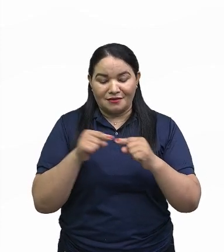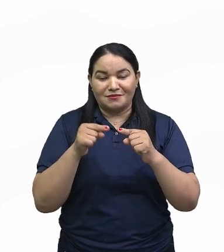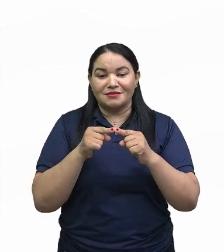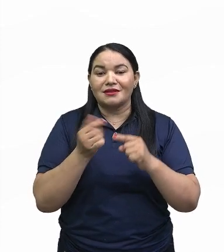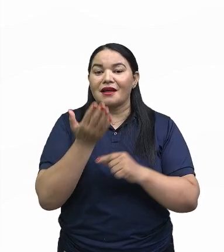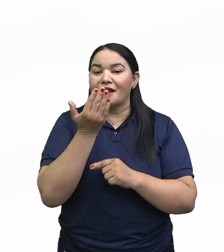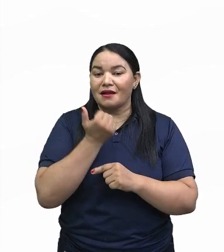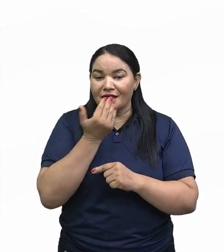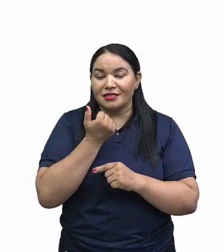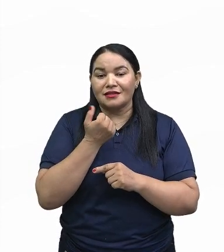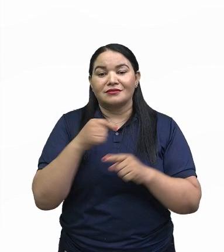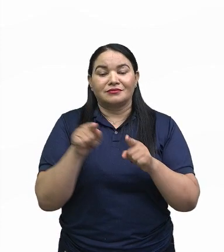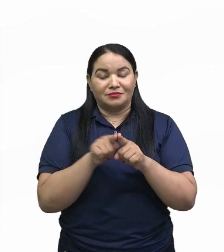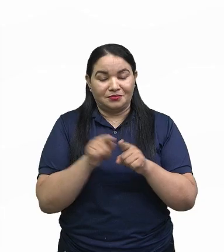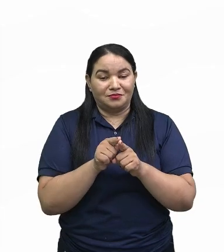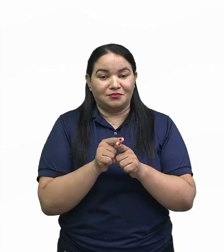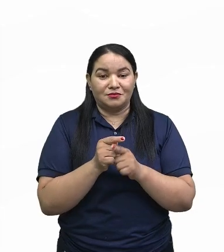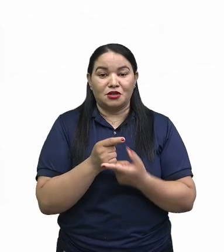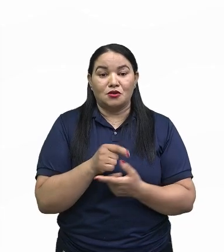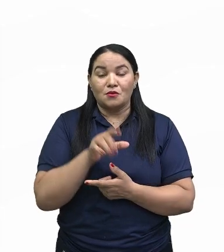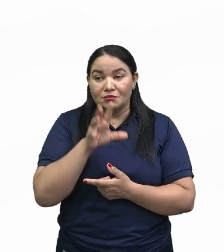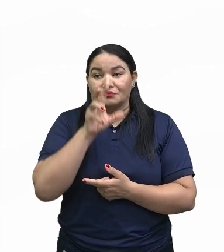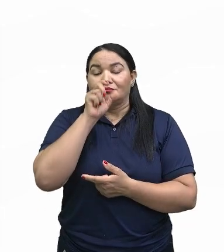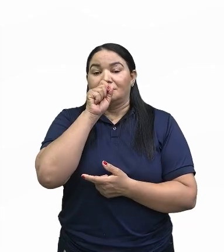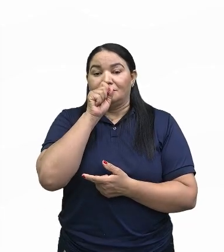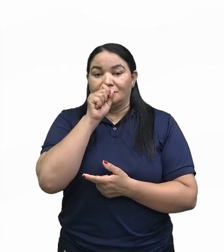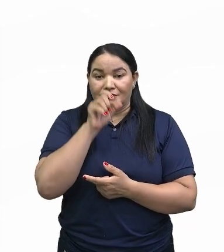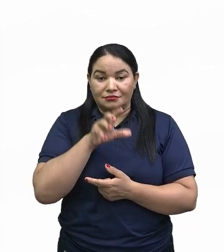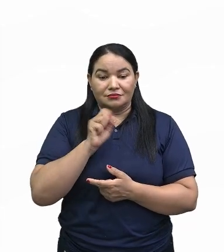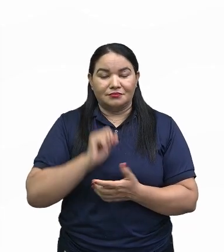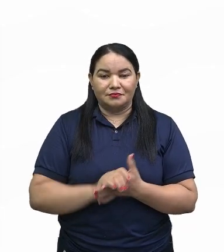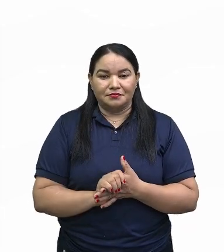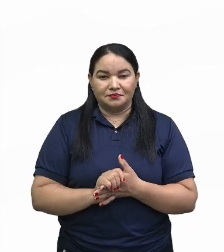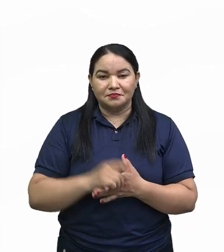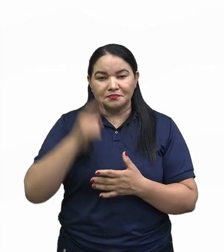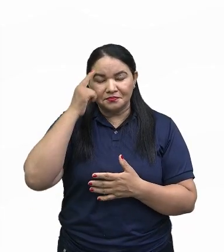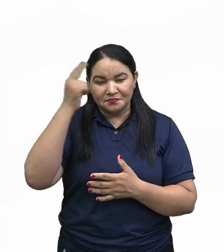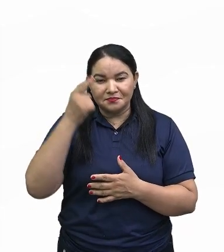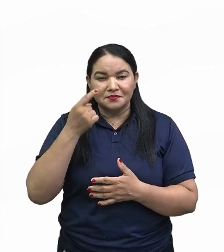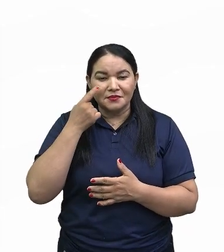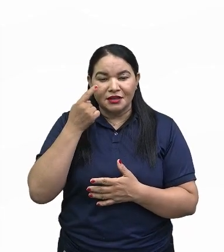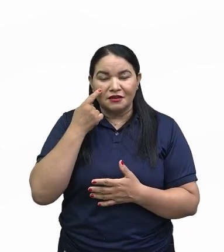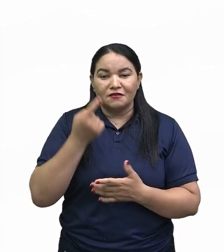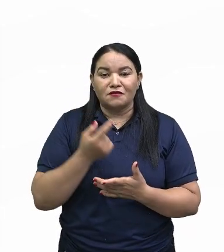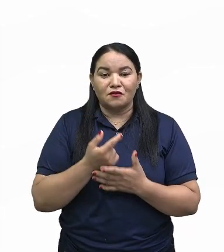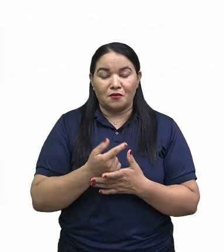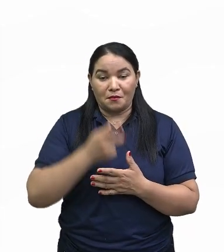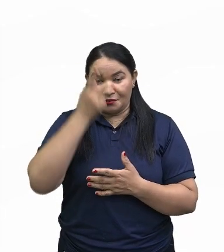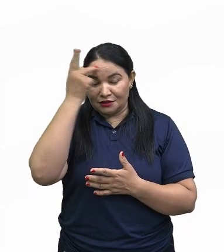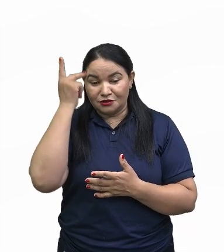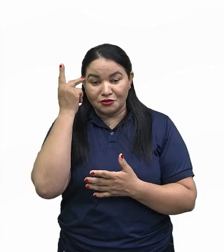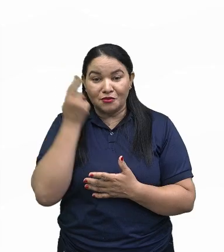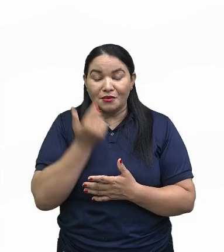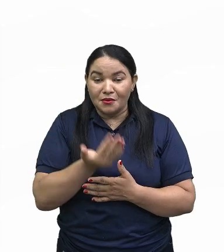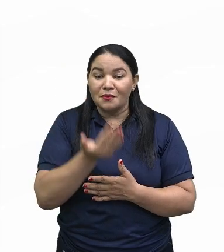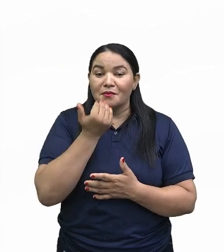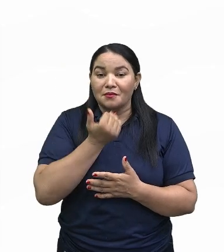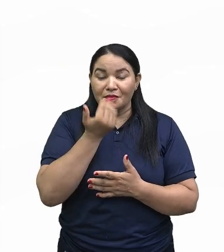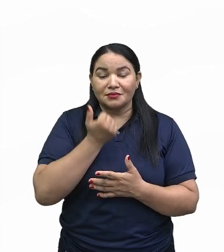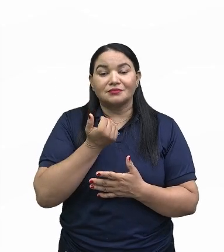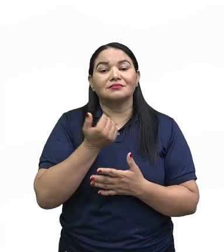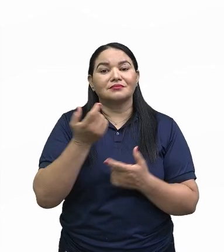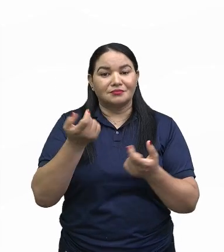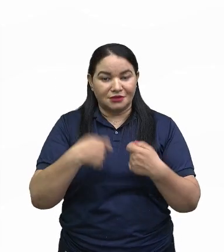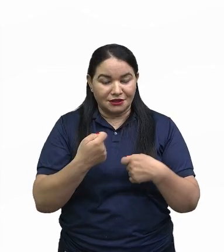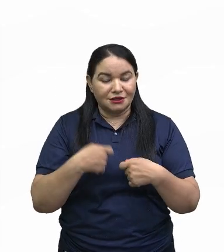ar que respiramos. Então, como nós vimos lá anteriormente, né, aquela pessoa se alimentando, né, a gente vai precisar